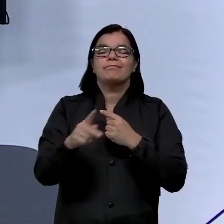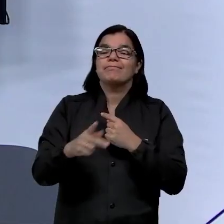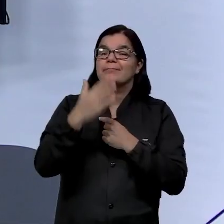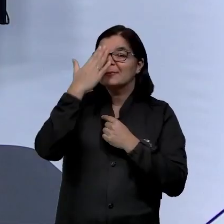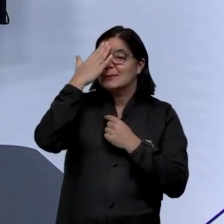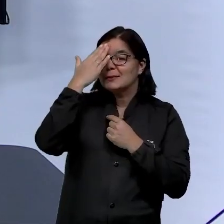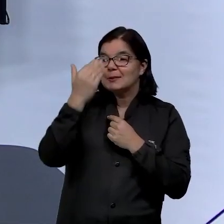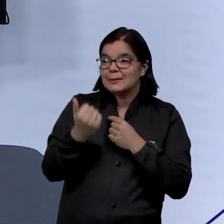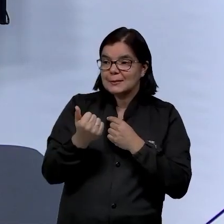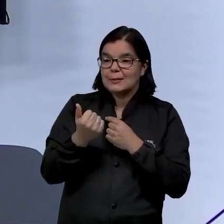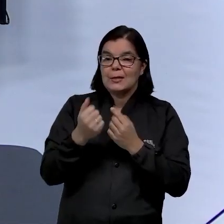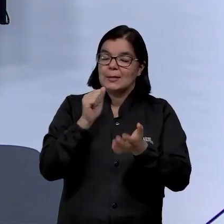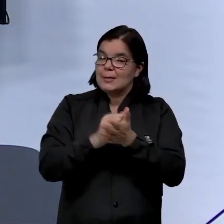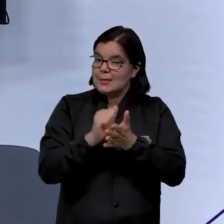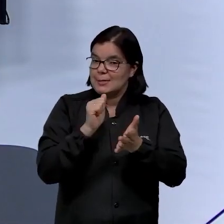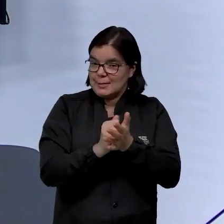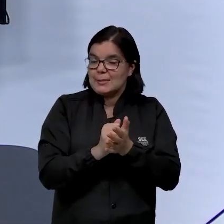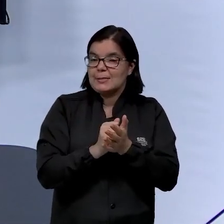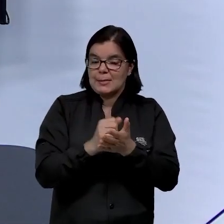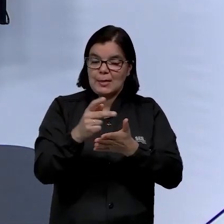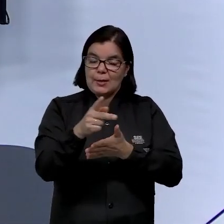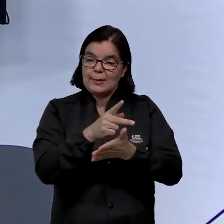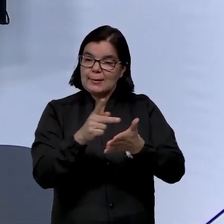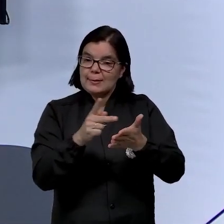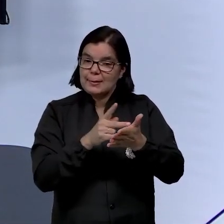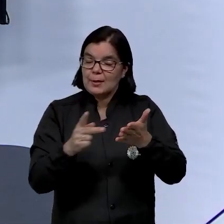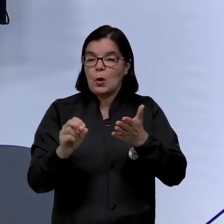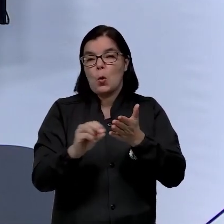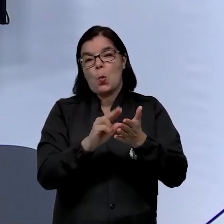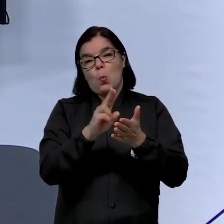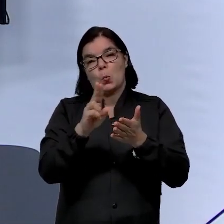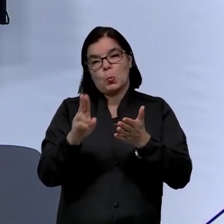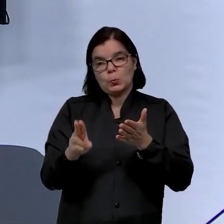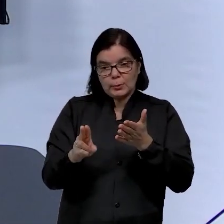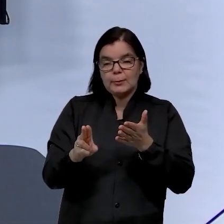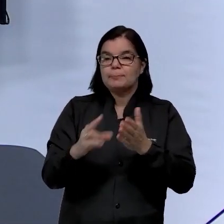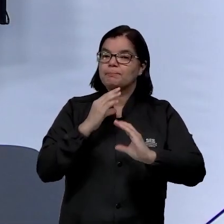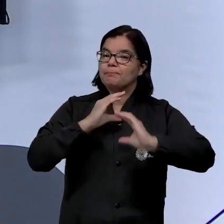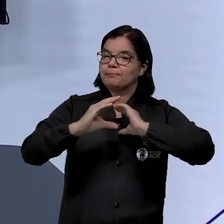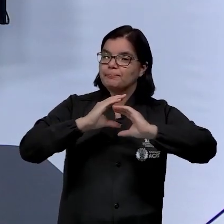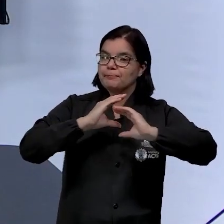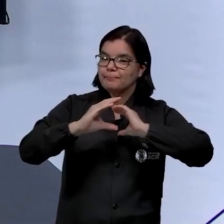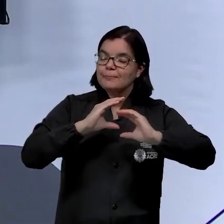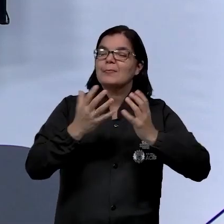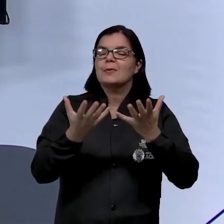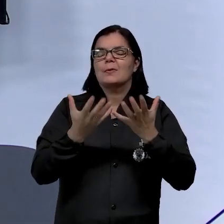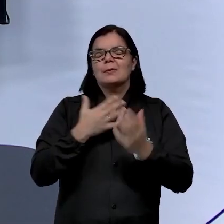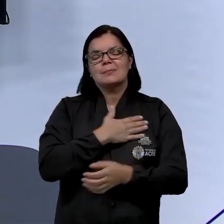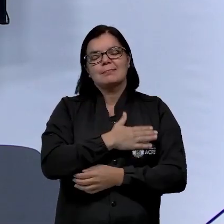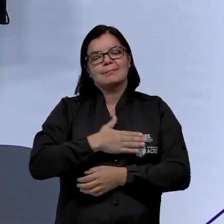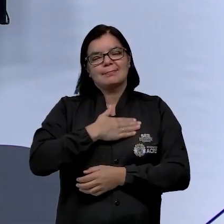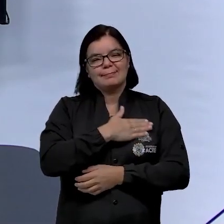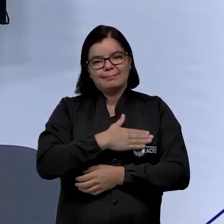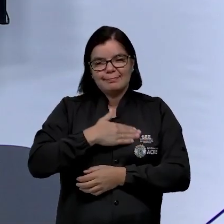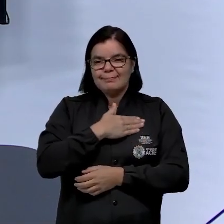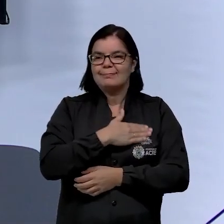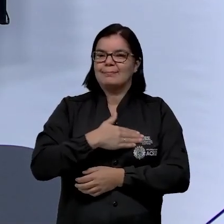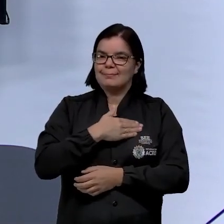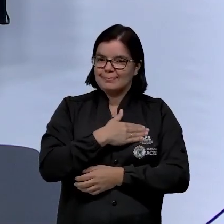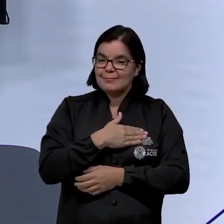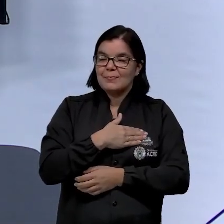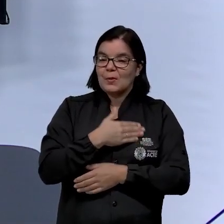saber, eu escrevi uma poesia ou uma composição musical e eu gostaria de